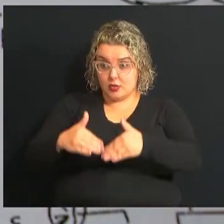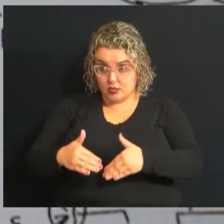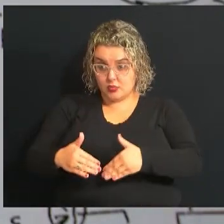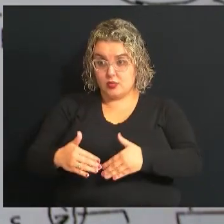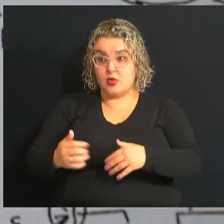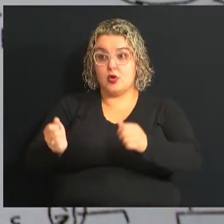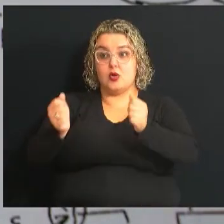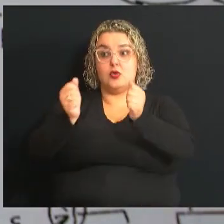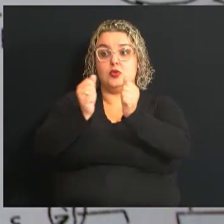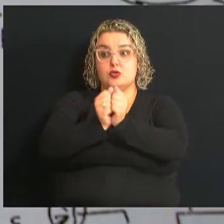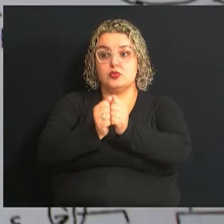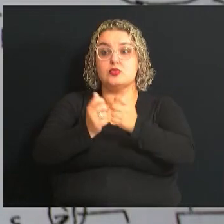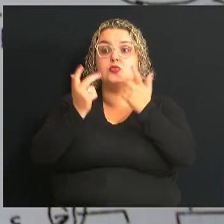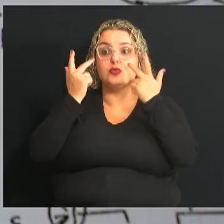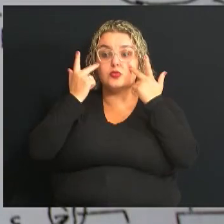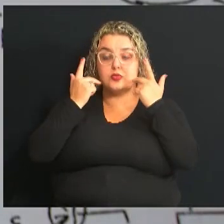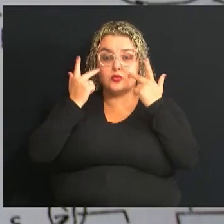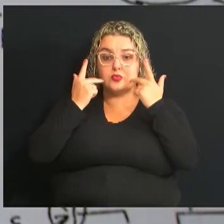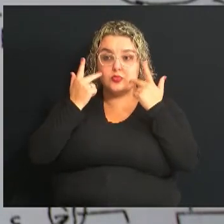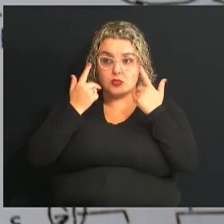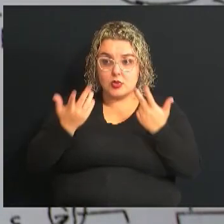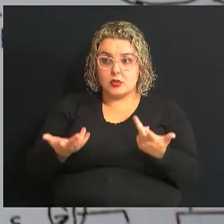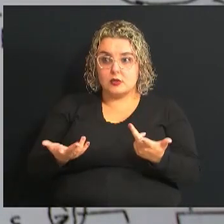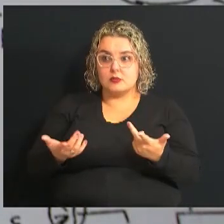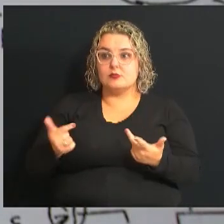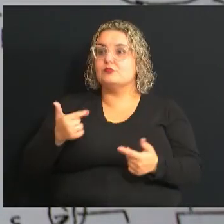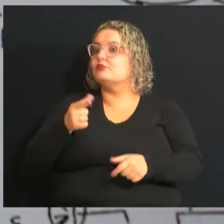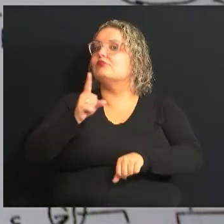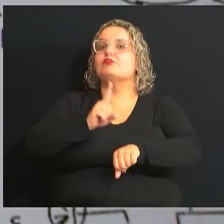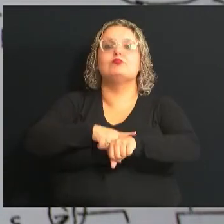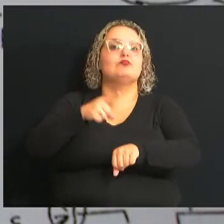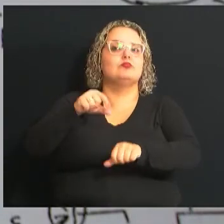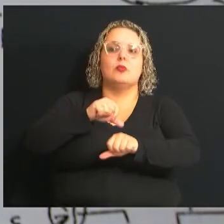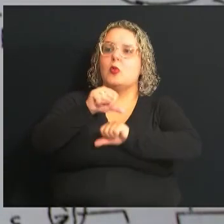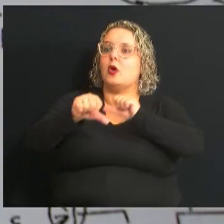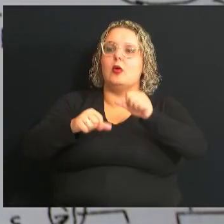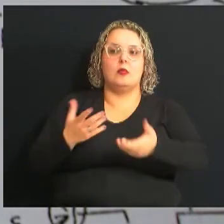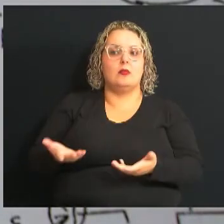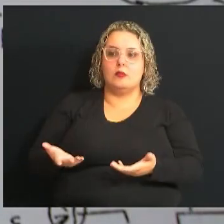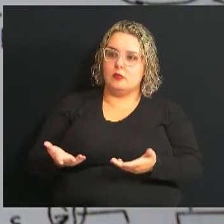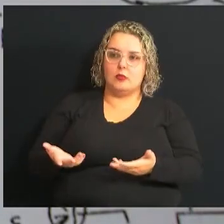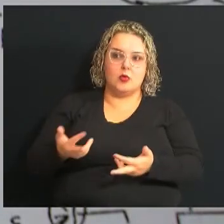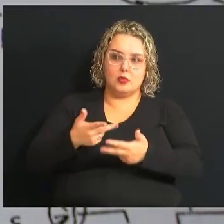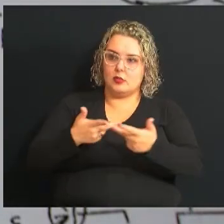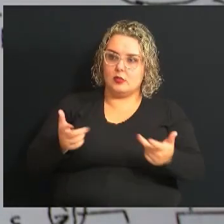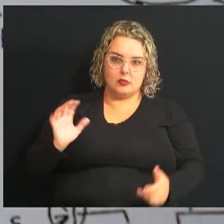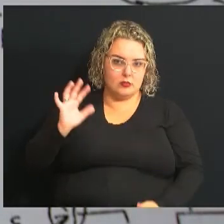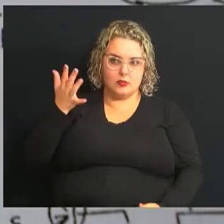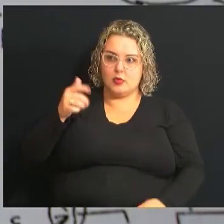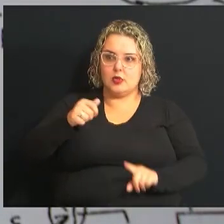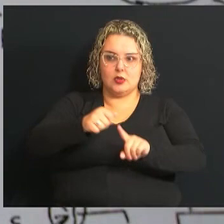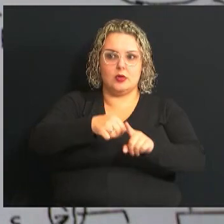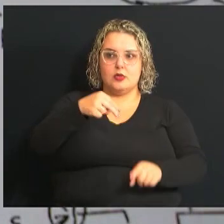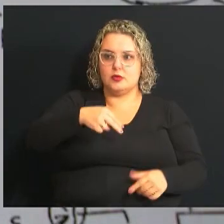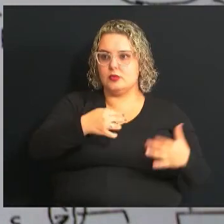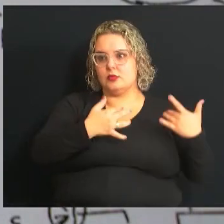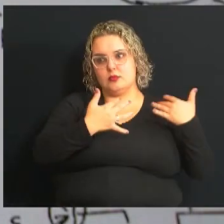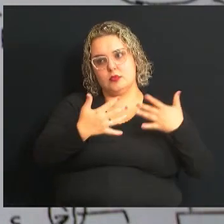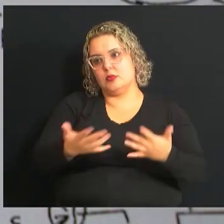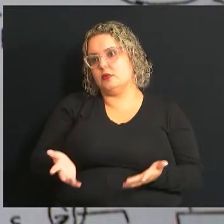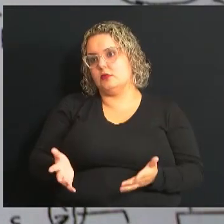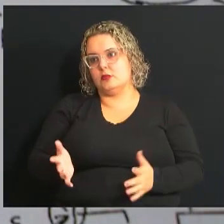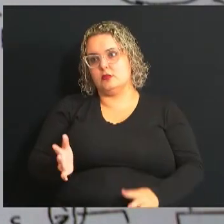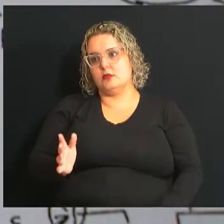conjunta normalmente, não dá tempo de mudar por alguma coisa que aconteceu de novembro para cá.